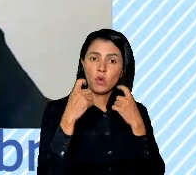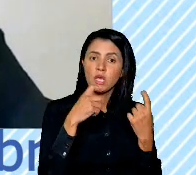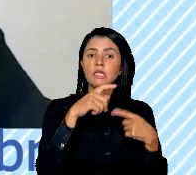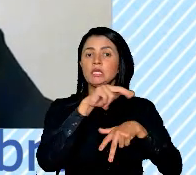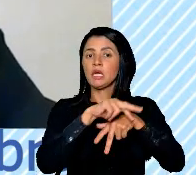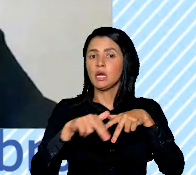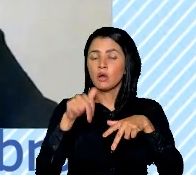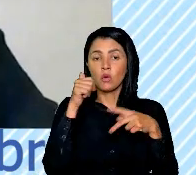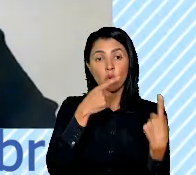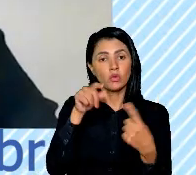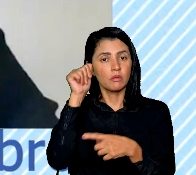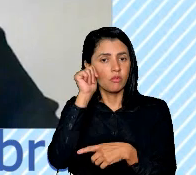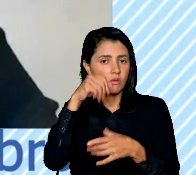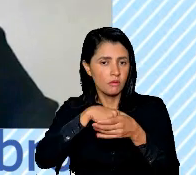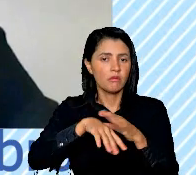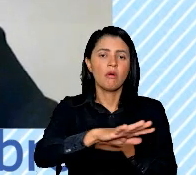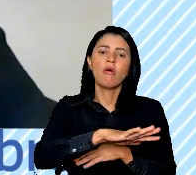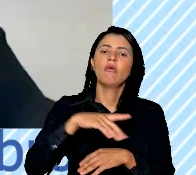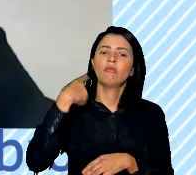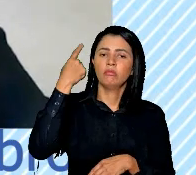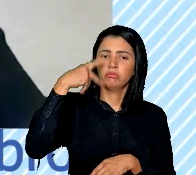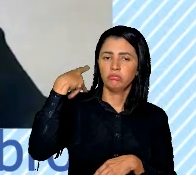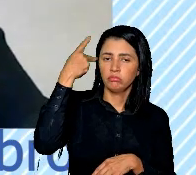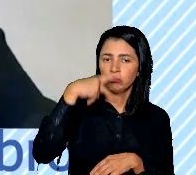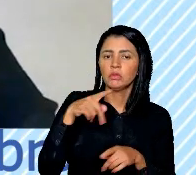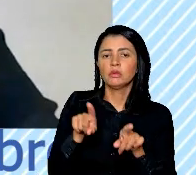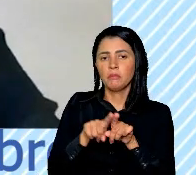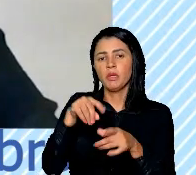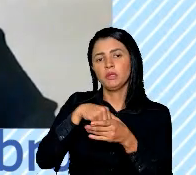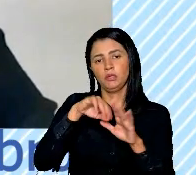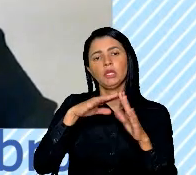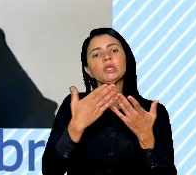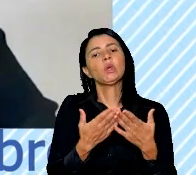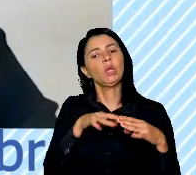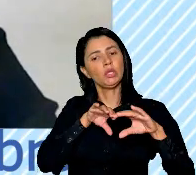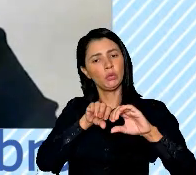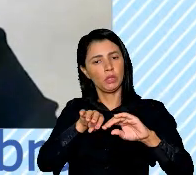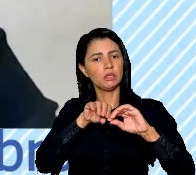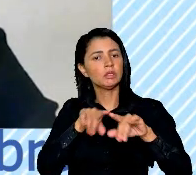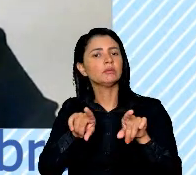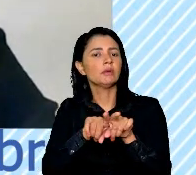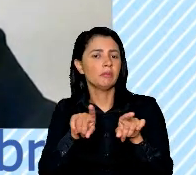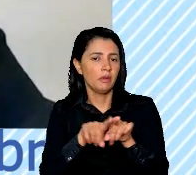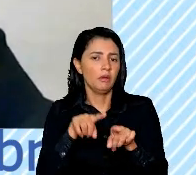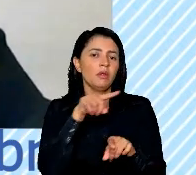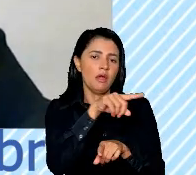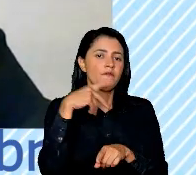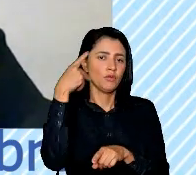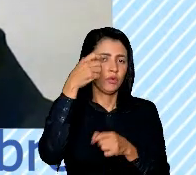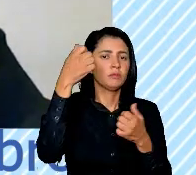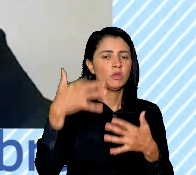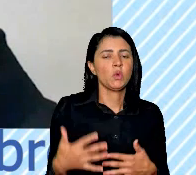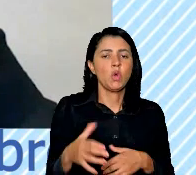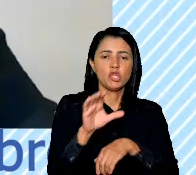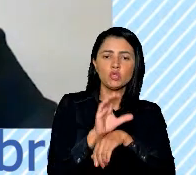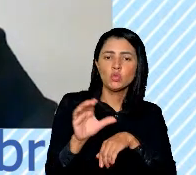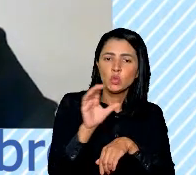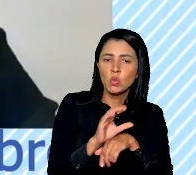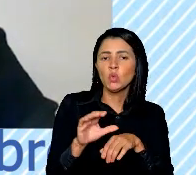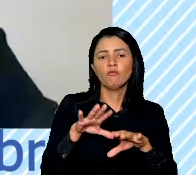É necessária a educação nas escolas, isso foi mencionado também pela vereadora, esses cursos de formação,